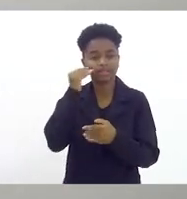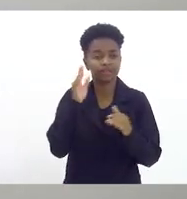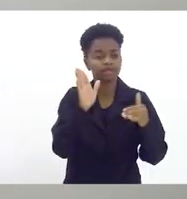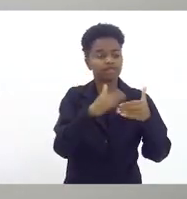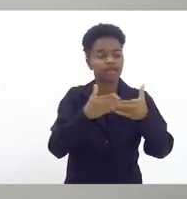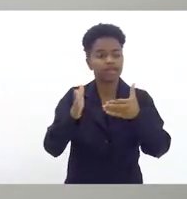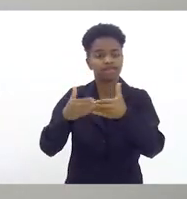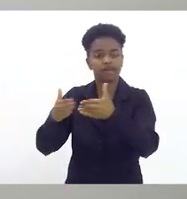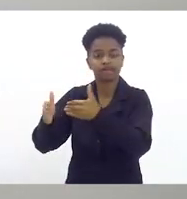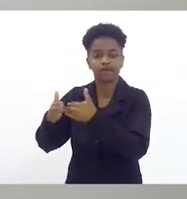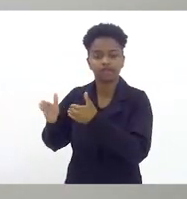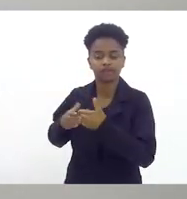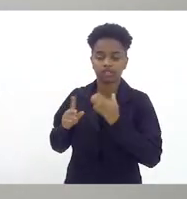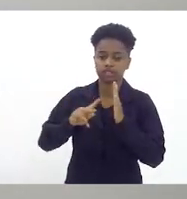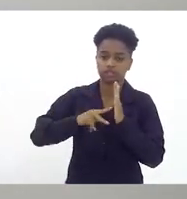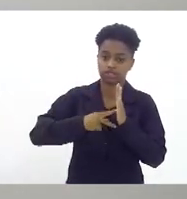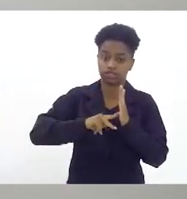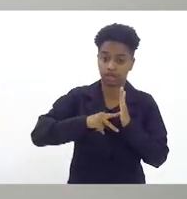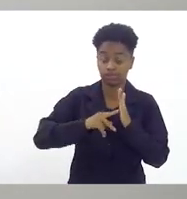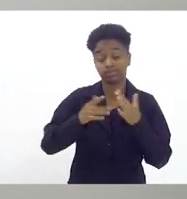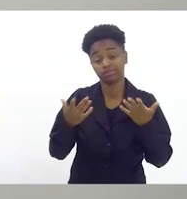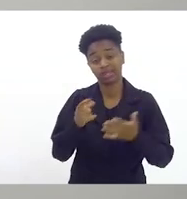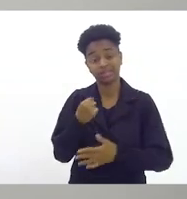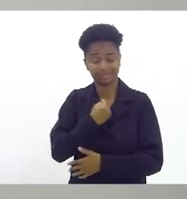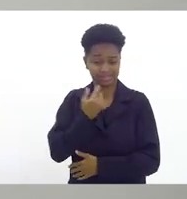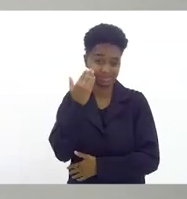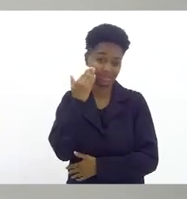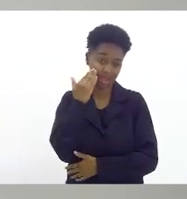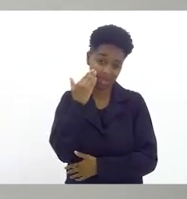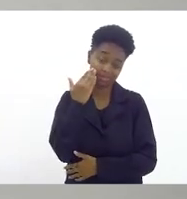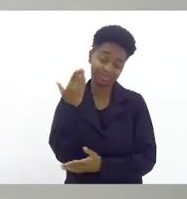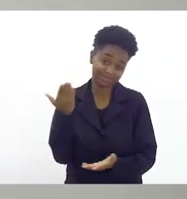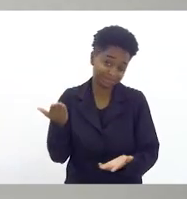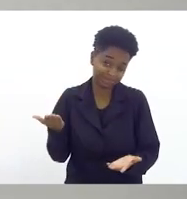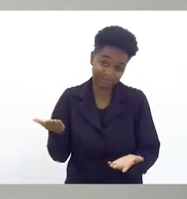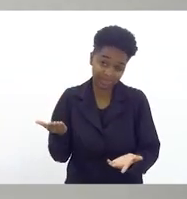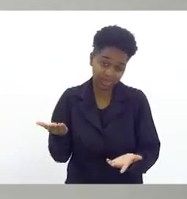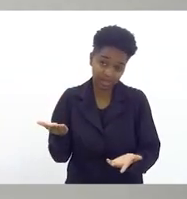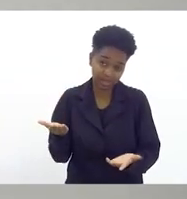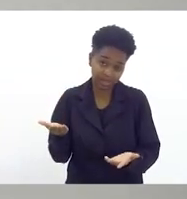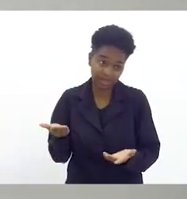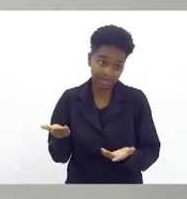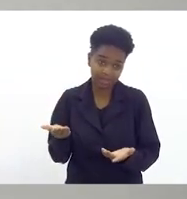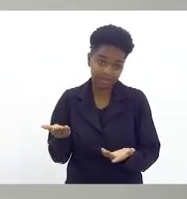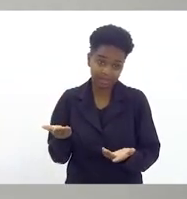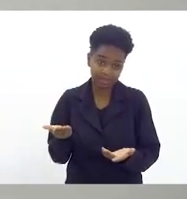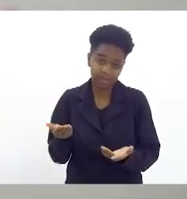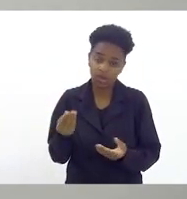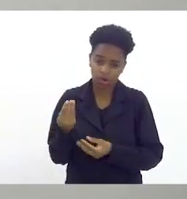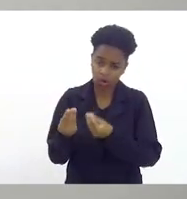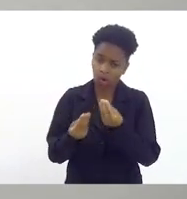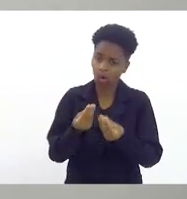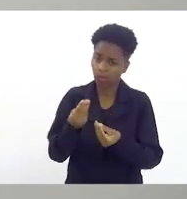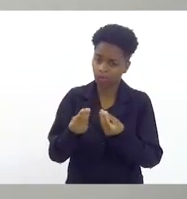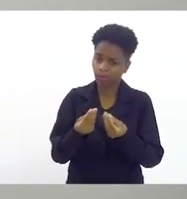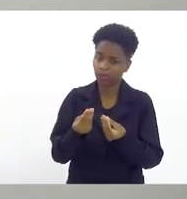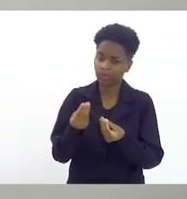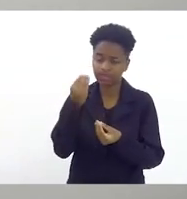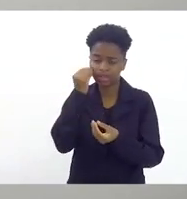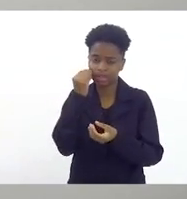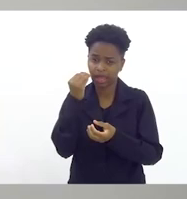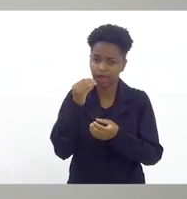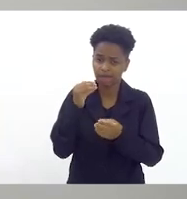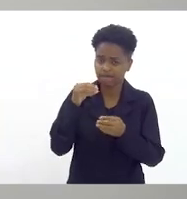por sindicato E aí todos já sabemos aqui é pega fragilidade do processo de